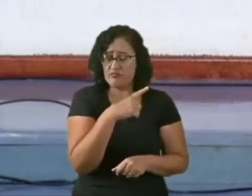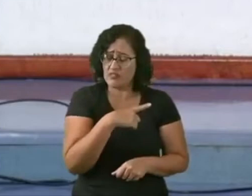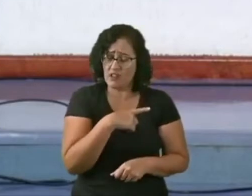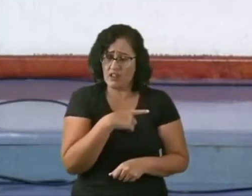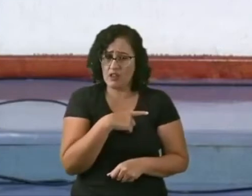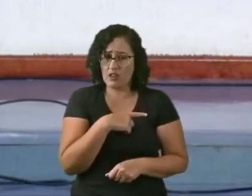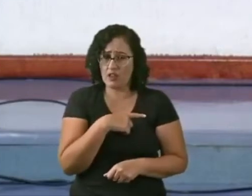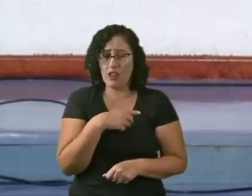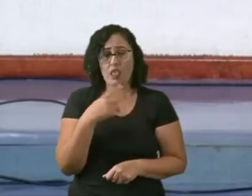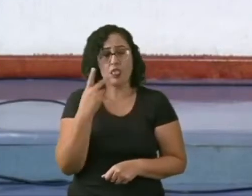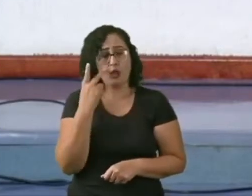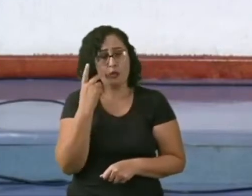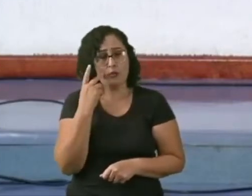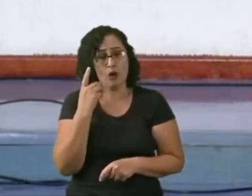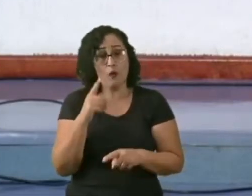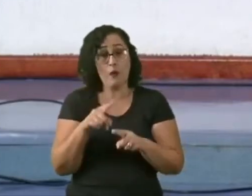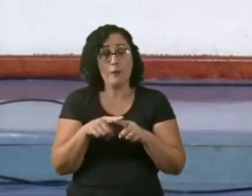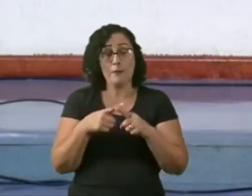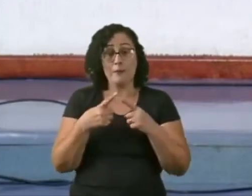podemos esquecer disso.